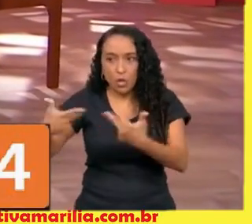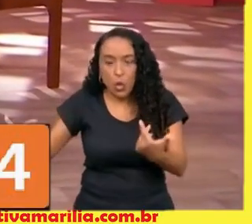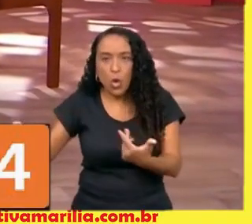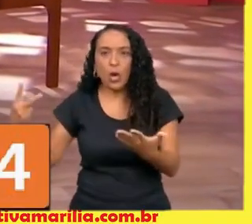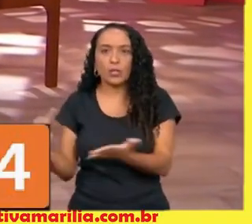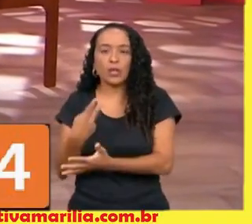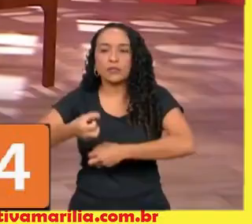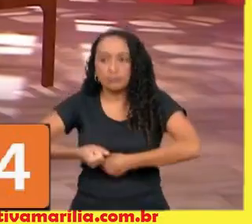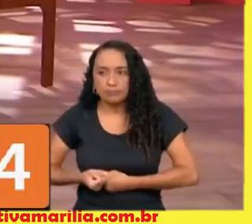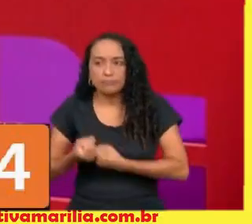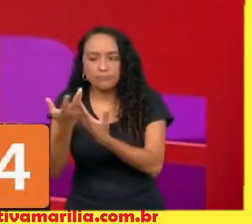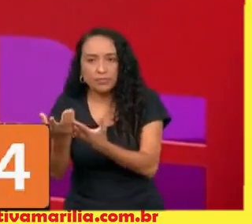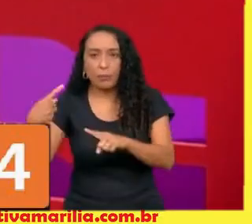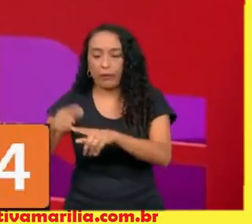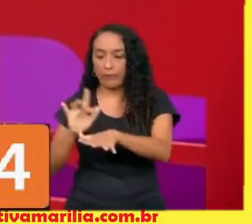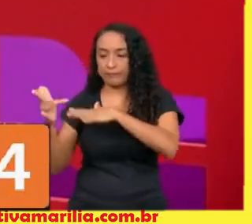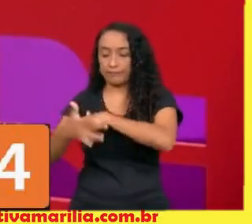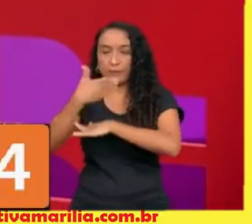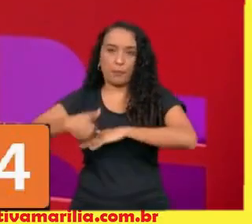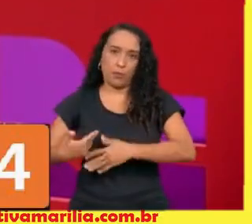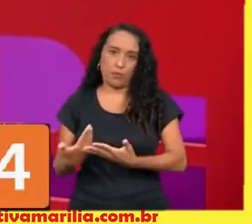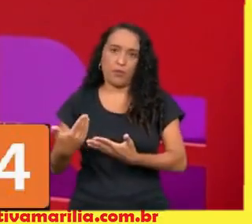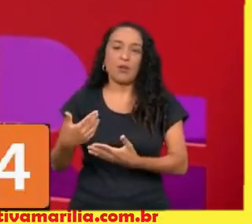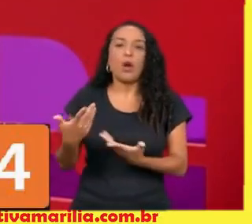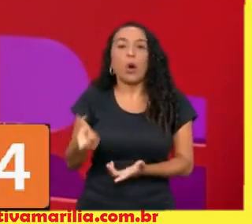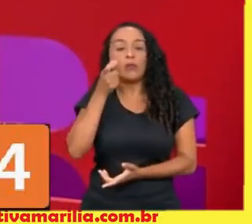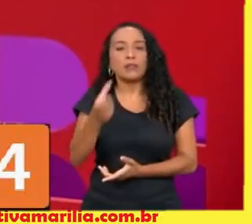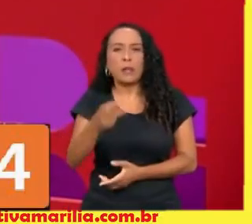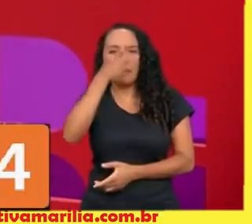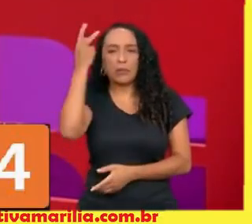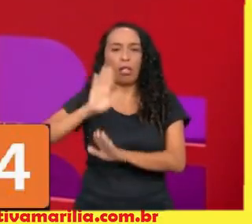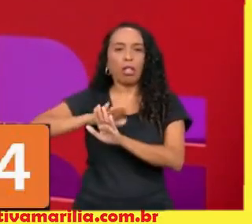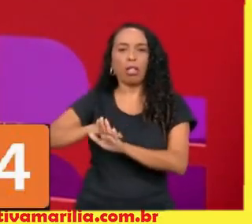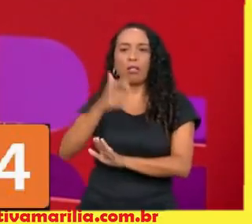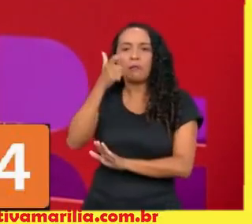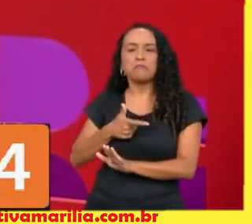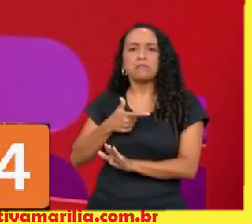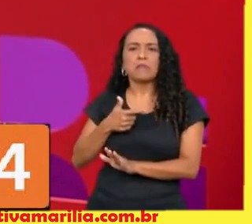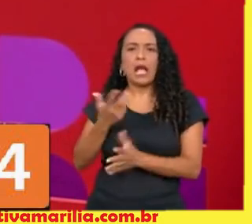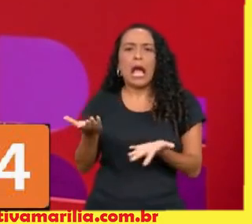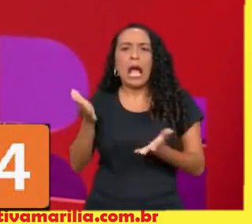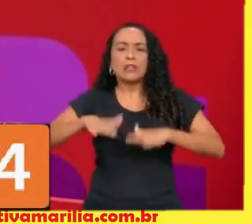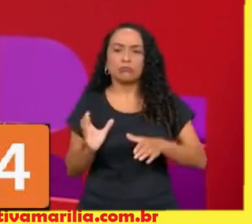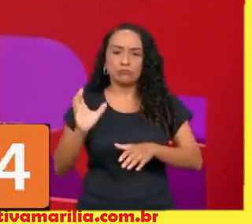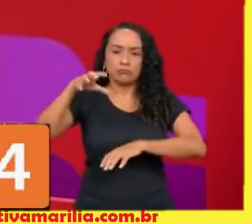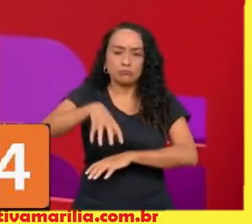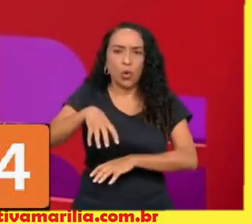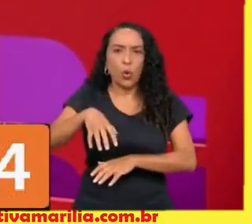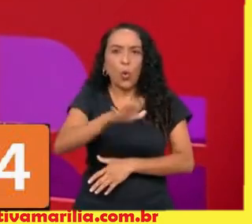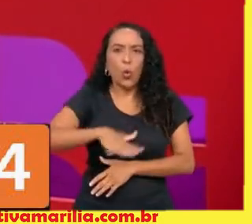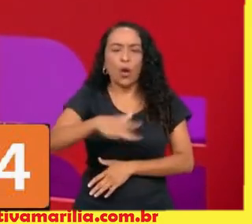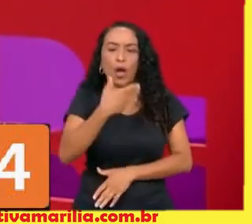redes sociais são públicas. Olha que interessante você ser um anônimo e, de repente, você está no espaço público, né? Dando